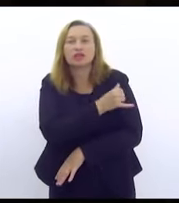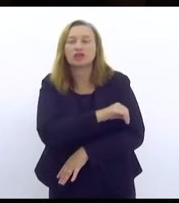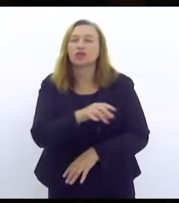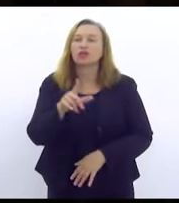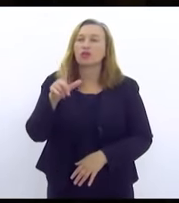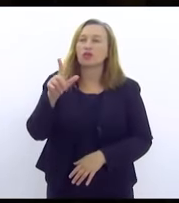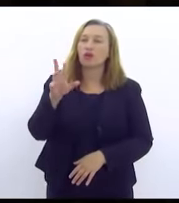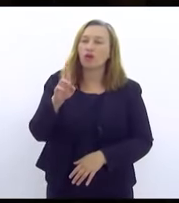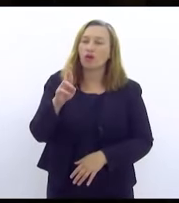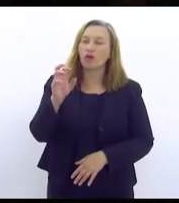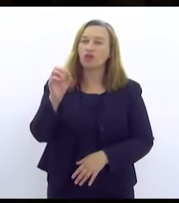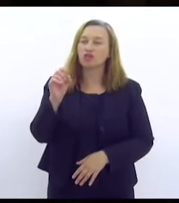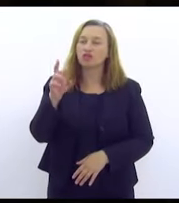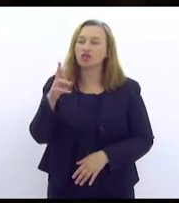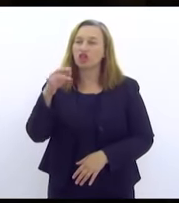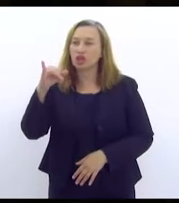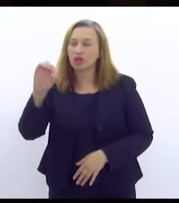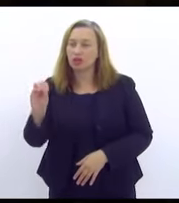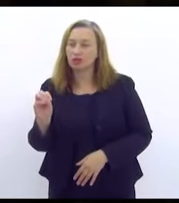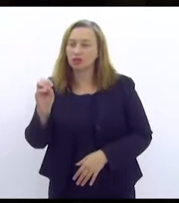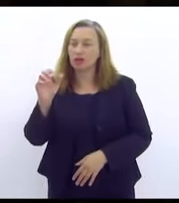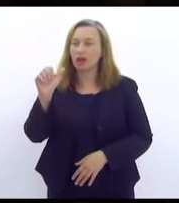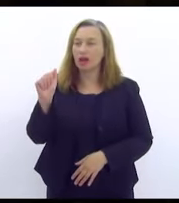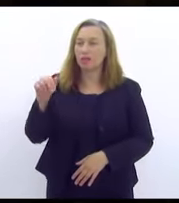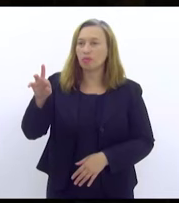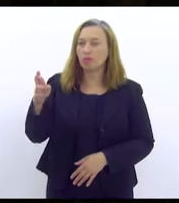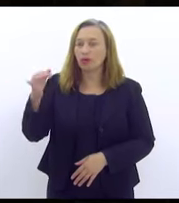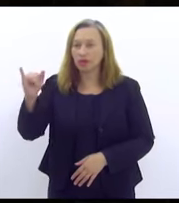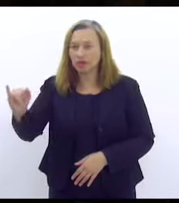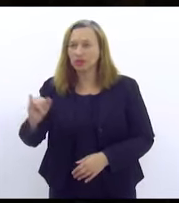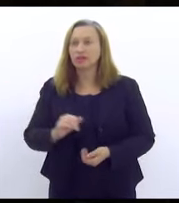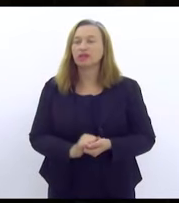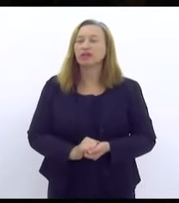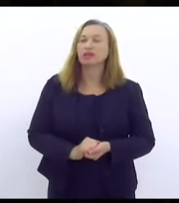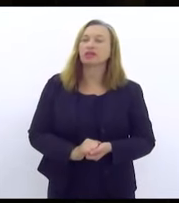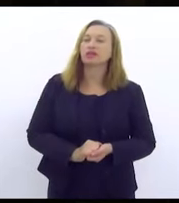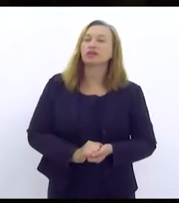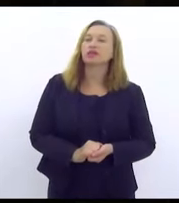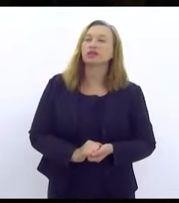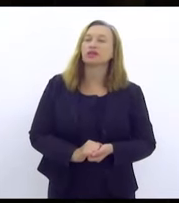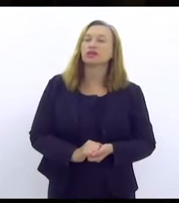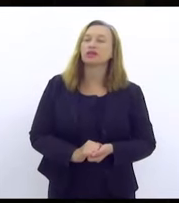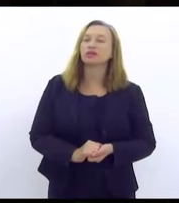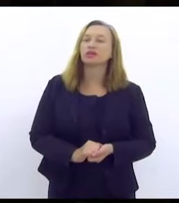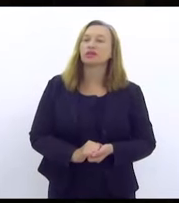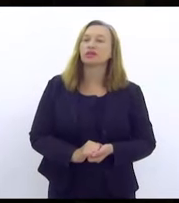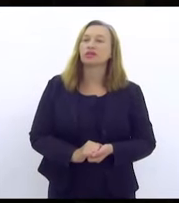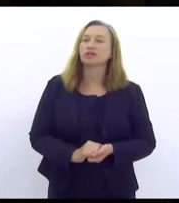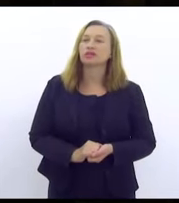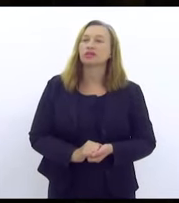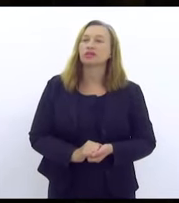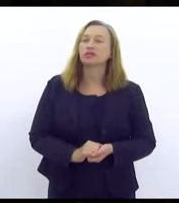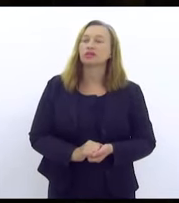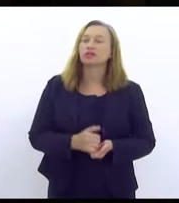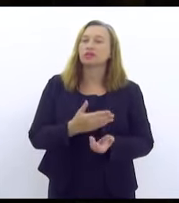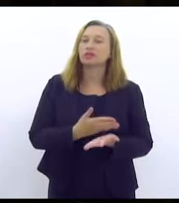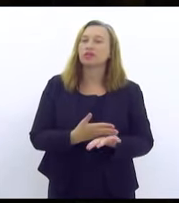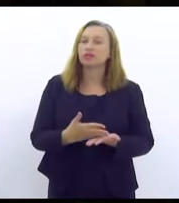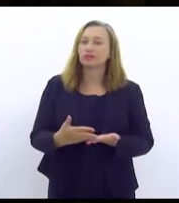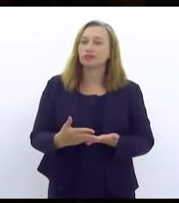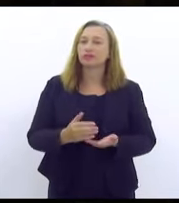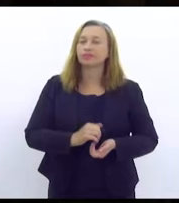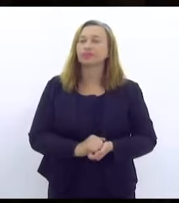Rogério Amorim, nós abrimos a porta da temporada, a sessão